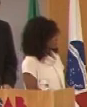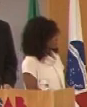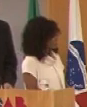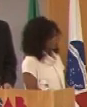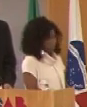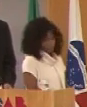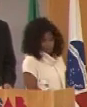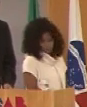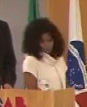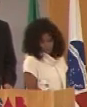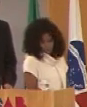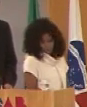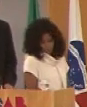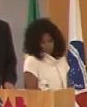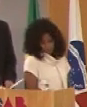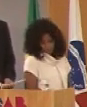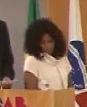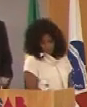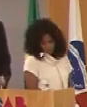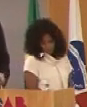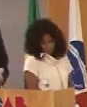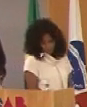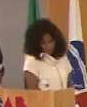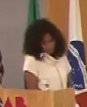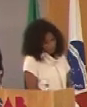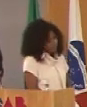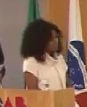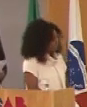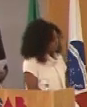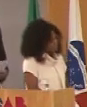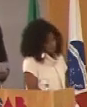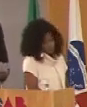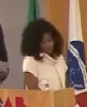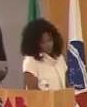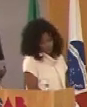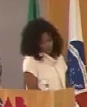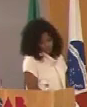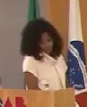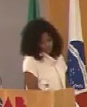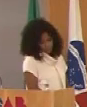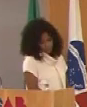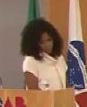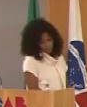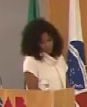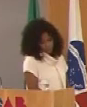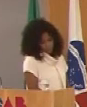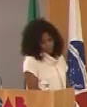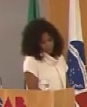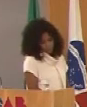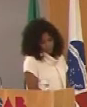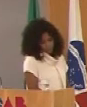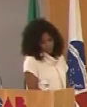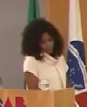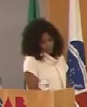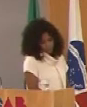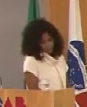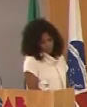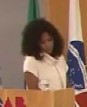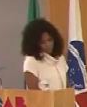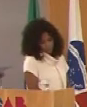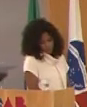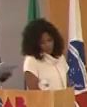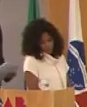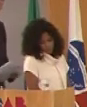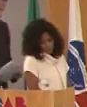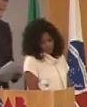saúde mental, a grande política de desinstitucionalização, ela volta por meio do encarceramento